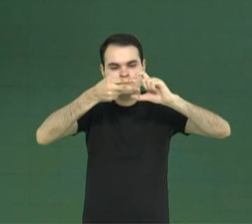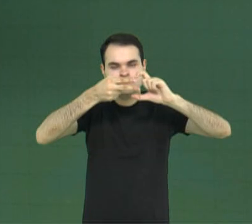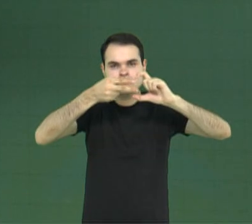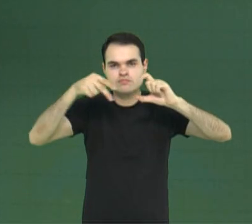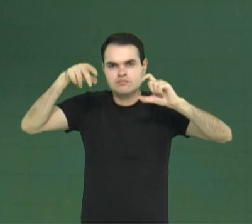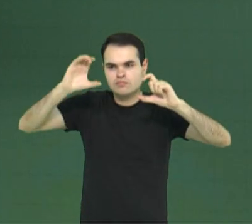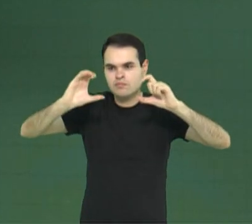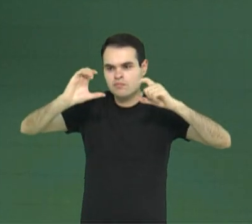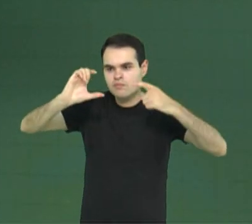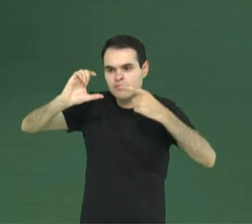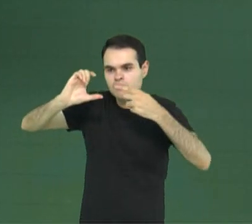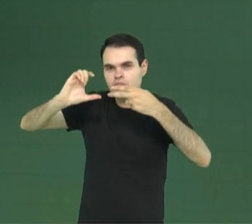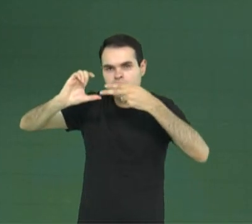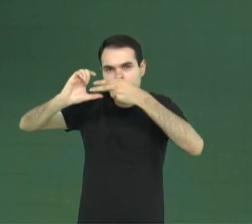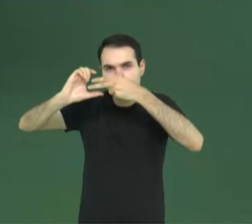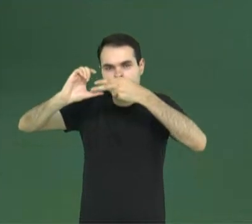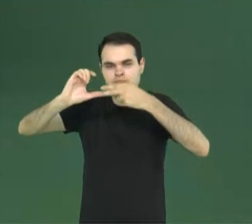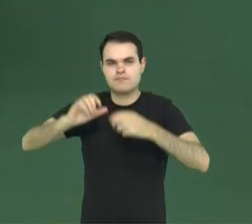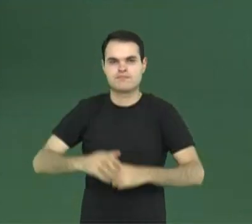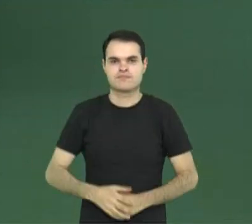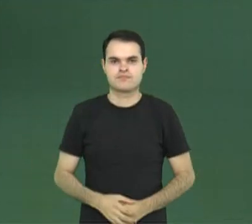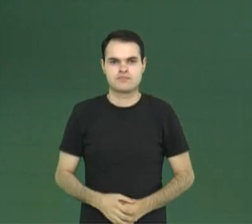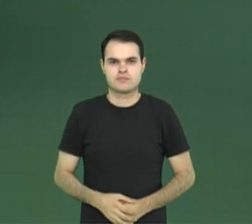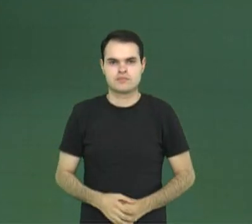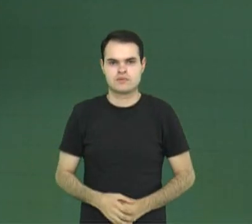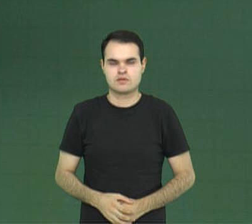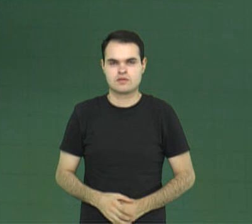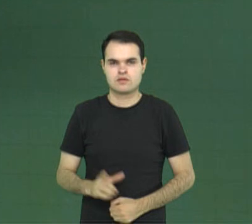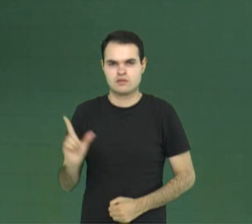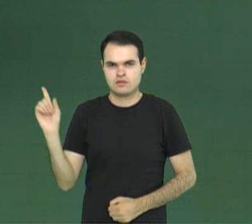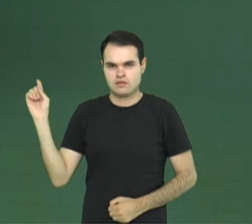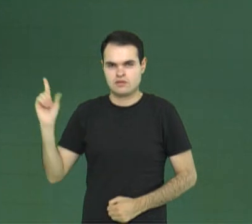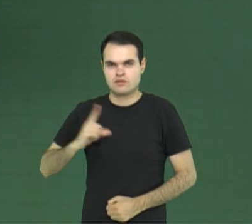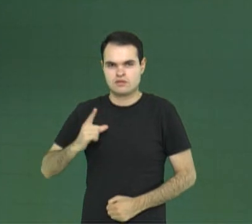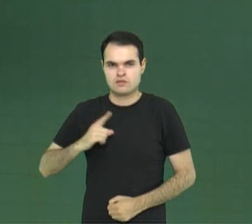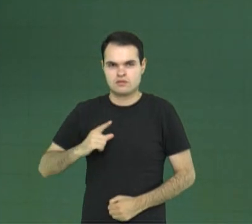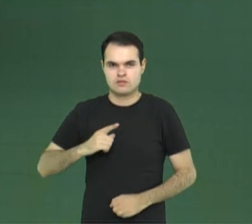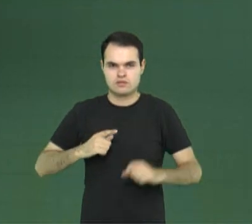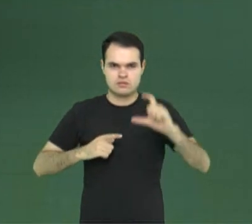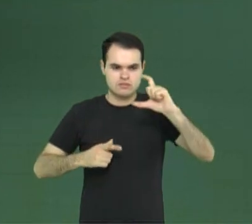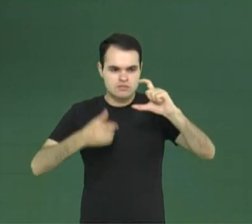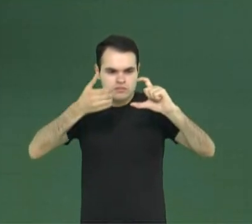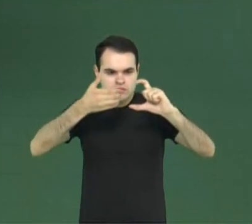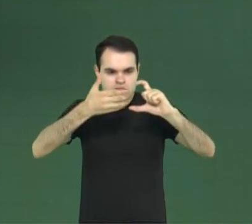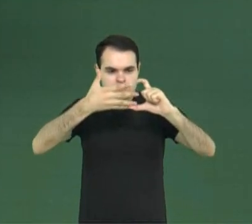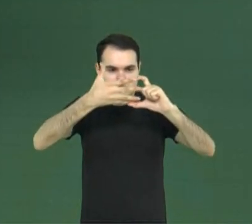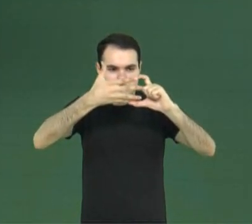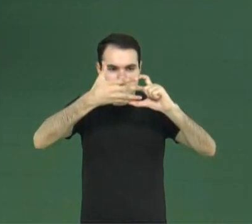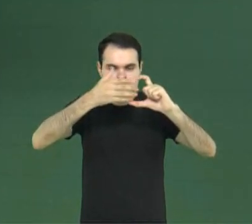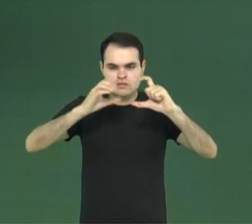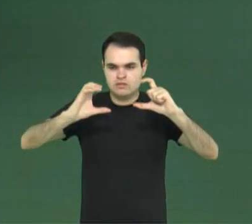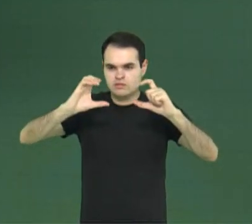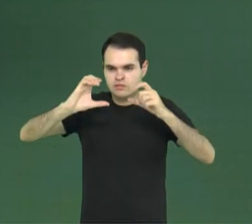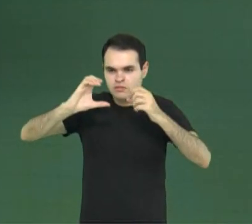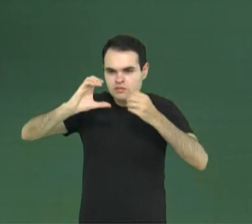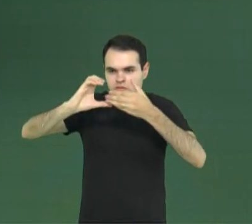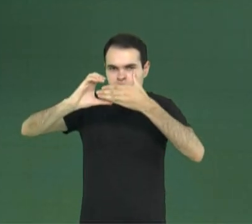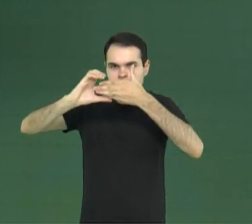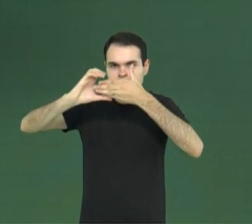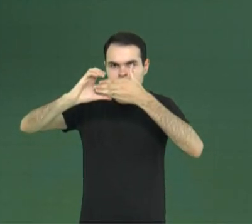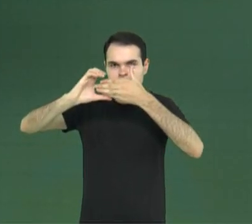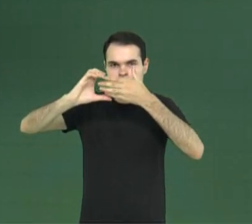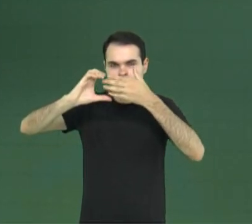os néfrons, que é esse daqui, ó, esse emaranhado aqui de capilares e esse ducto coletor aqui, que vai